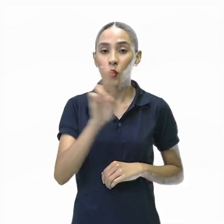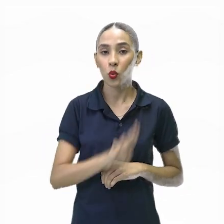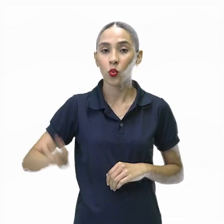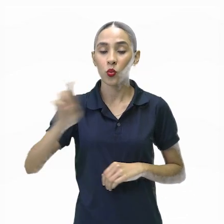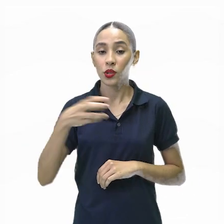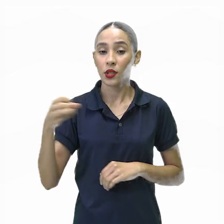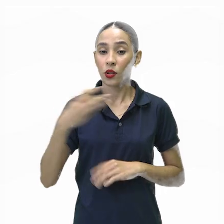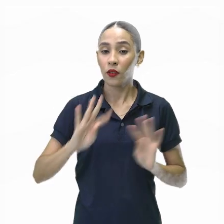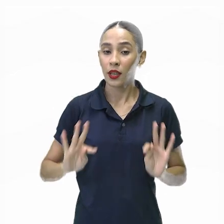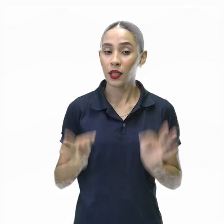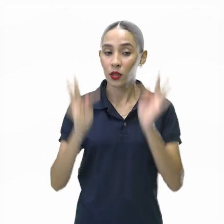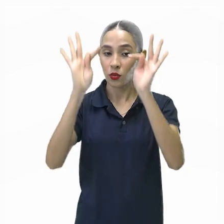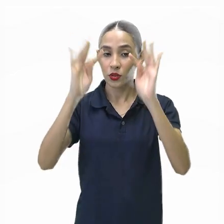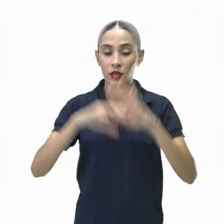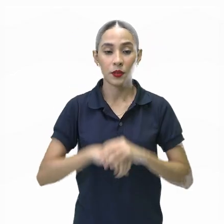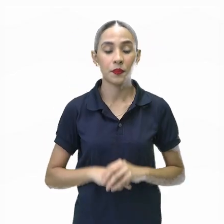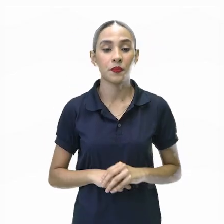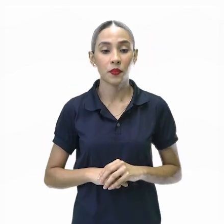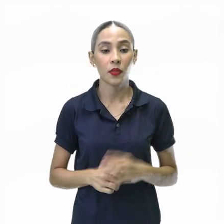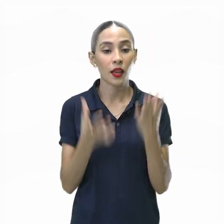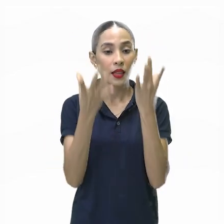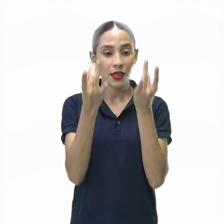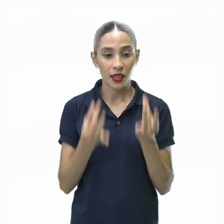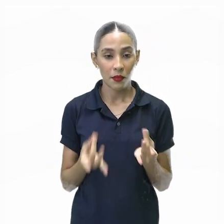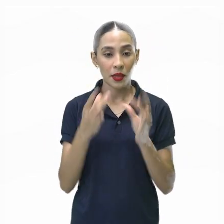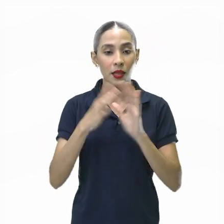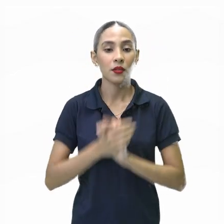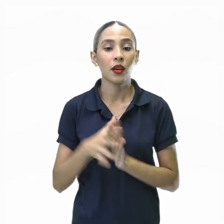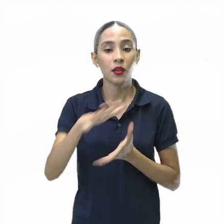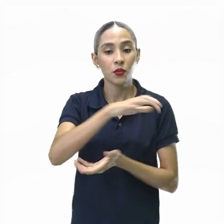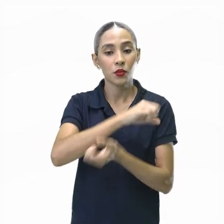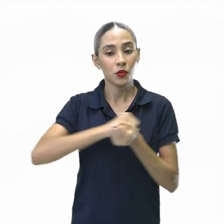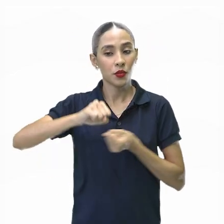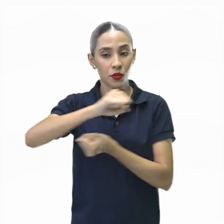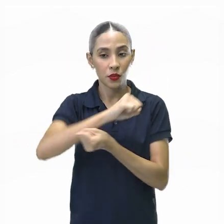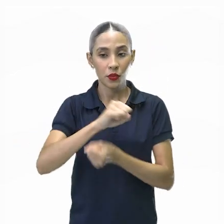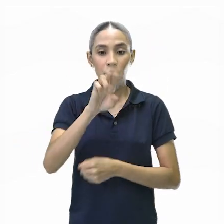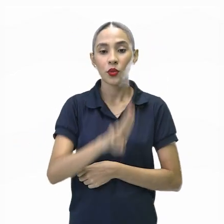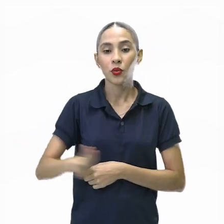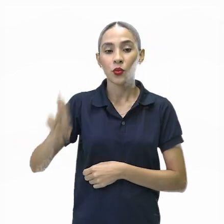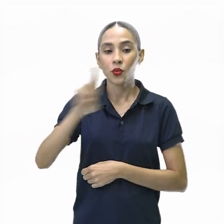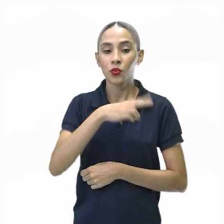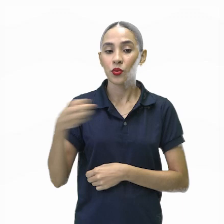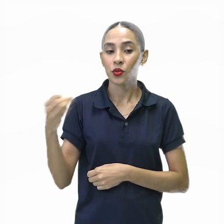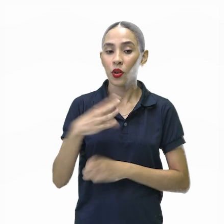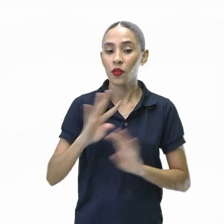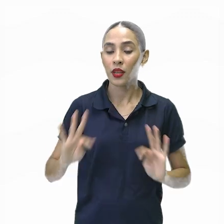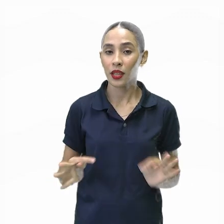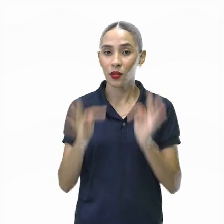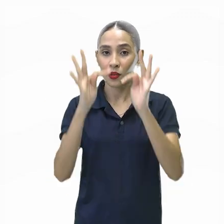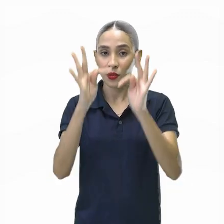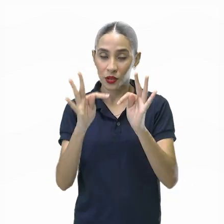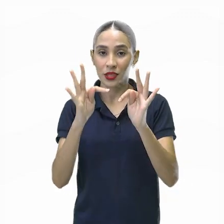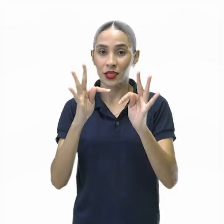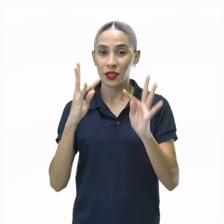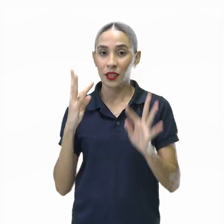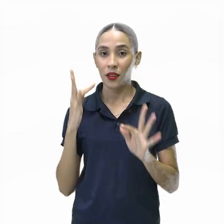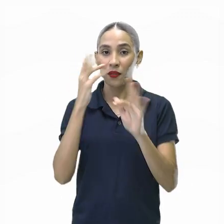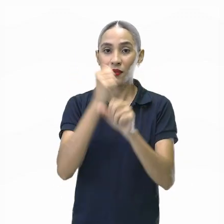biodiversidade, uso de novas tecnologias, detalhamento, sustentabilidade e uso de